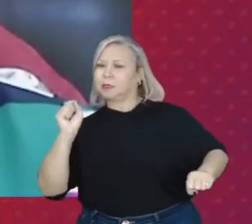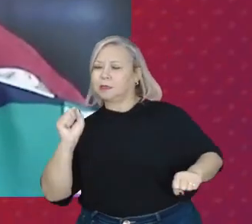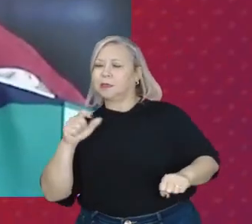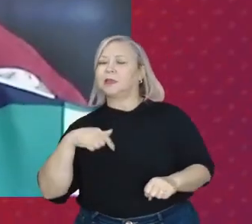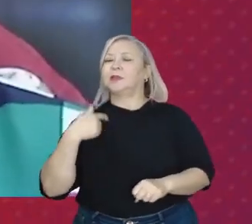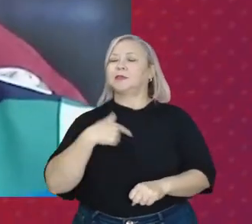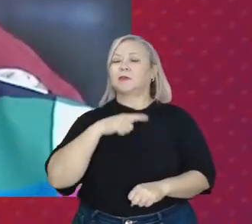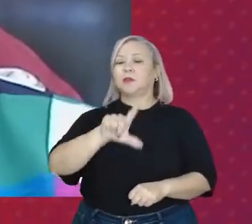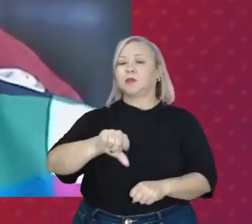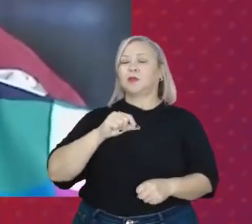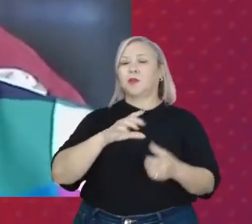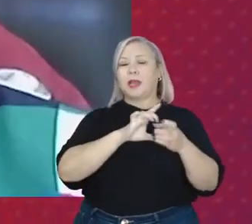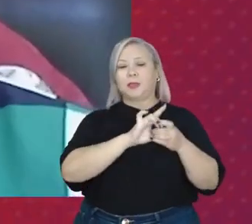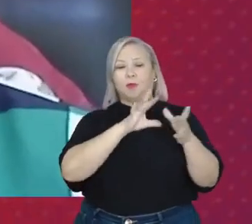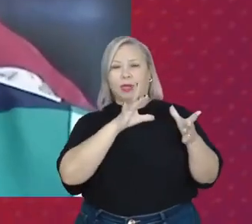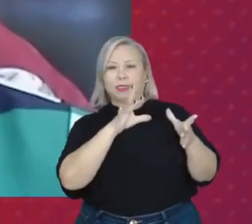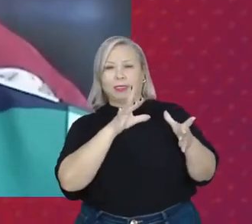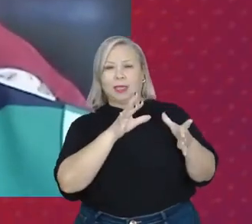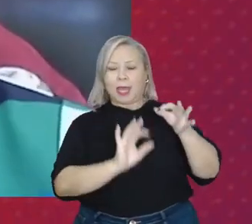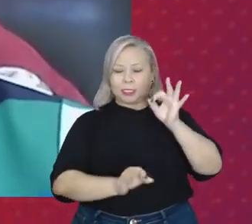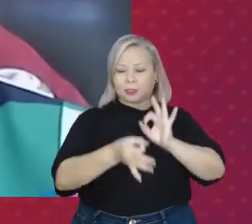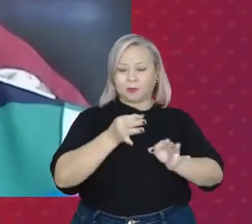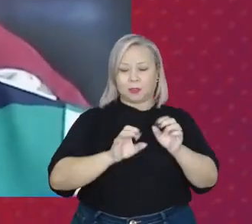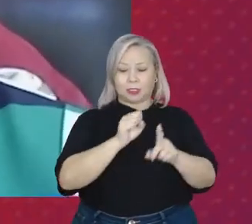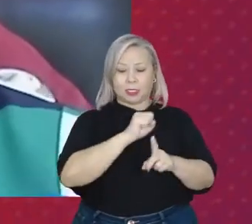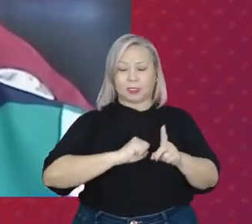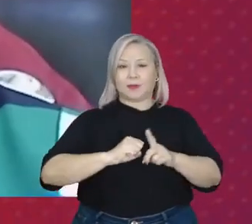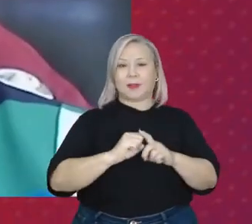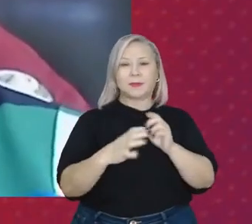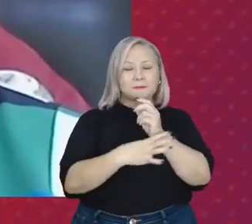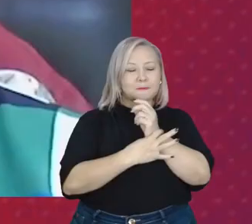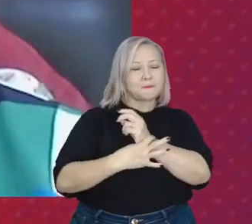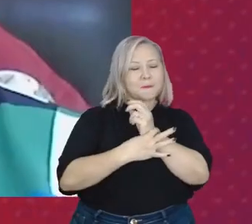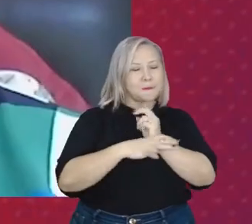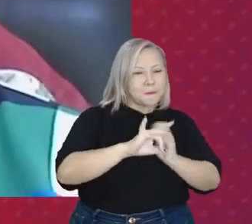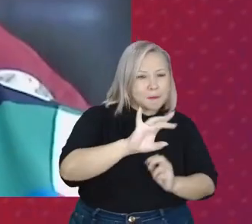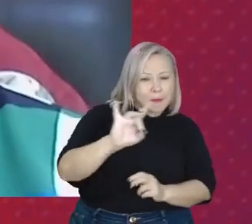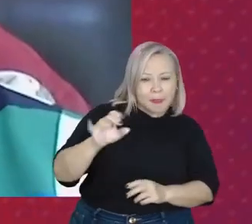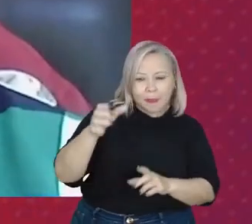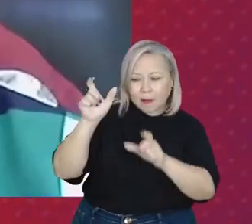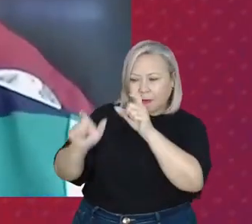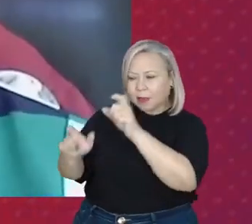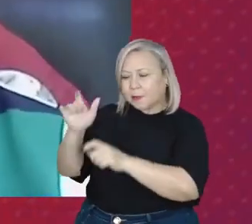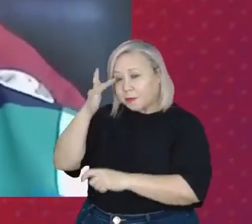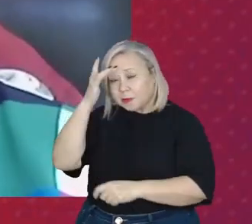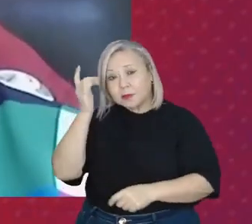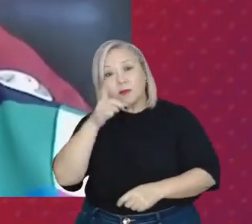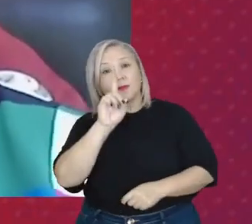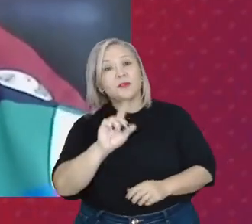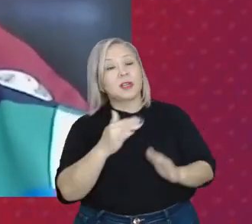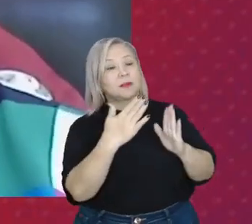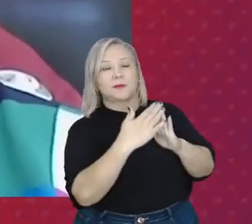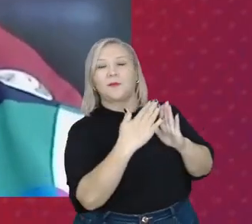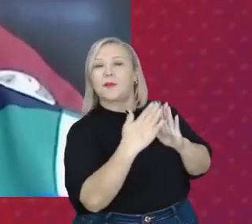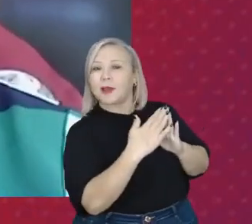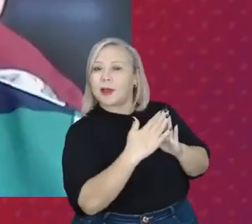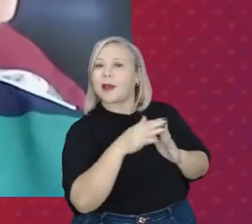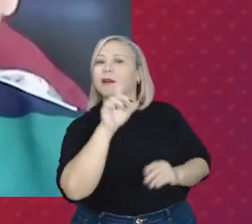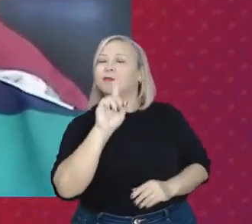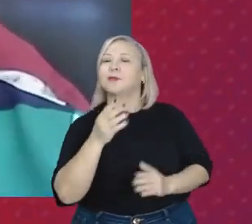democracia participativa, da justiça social e de garantir que cada cidadão tenha o direito de morar, o direito